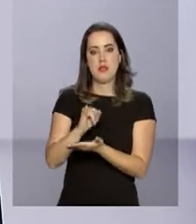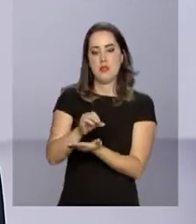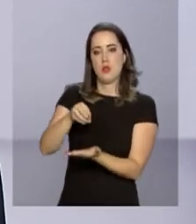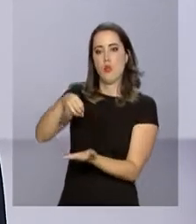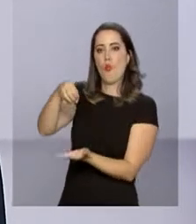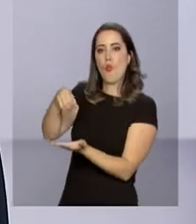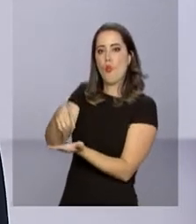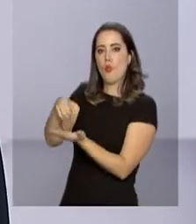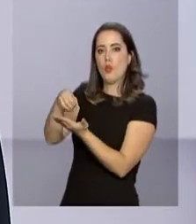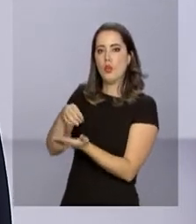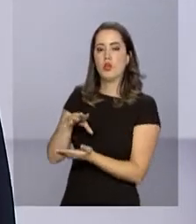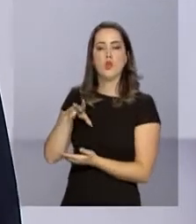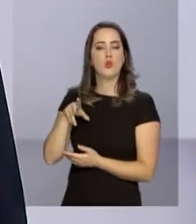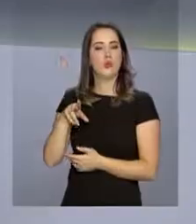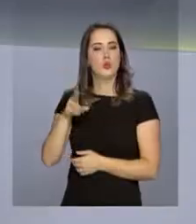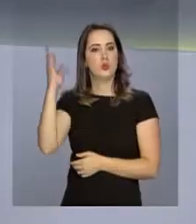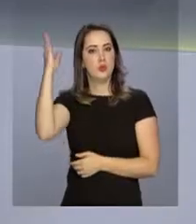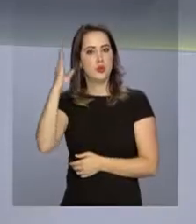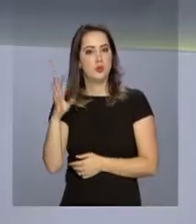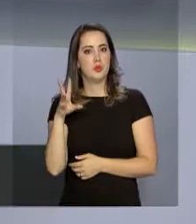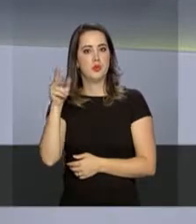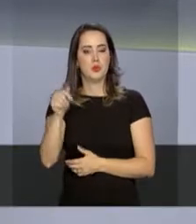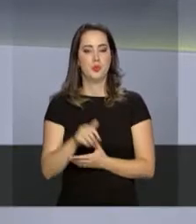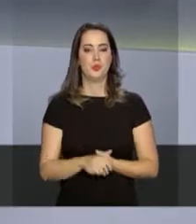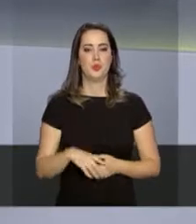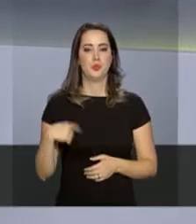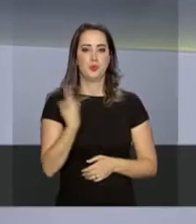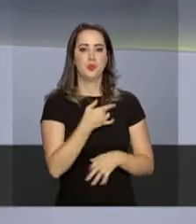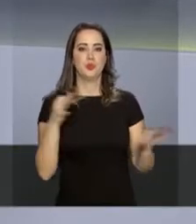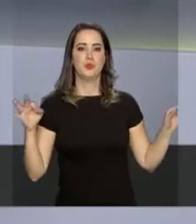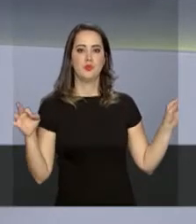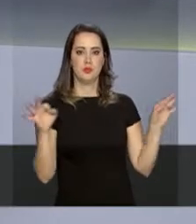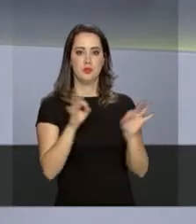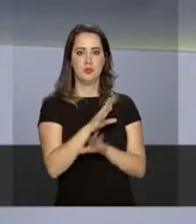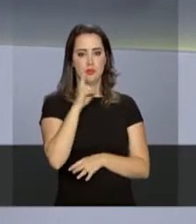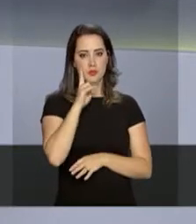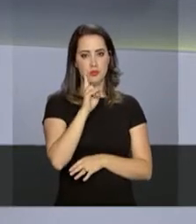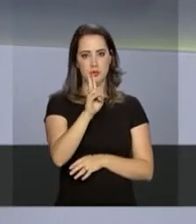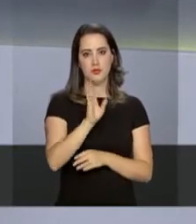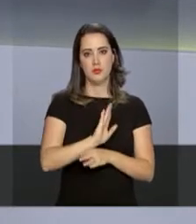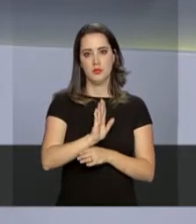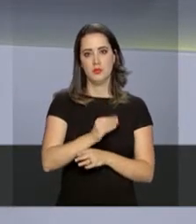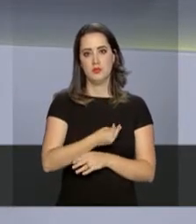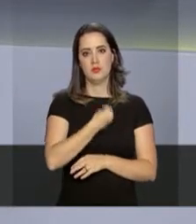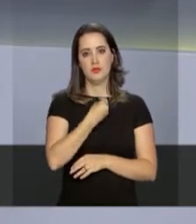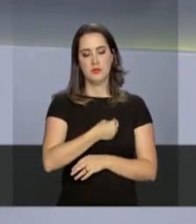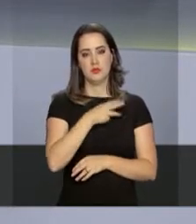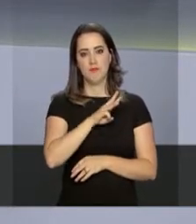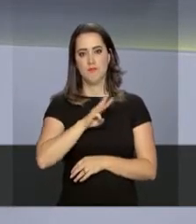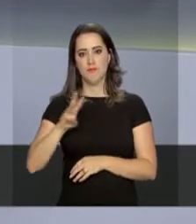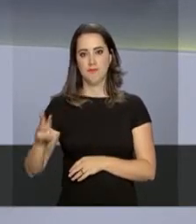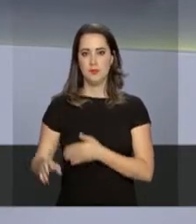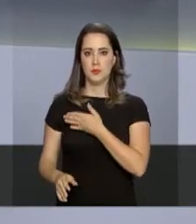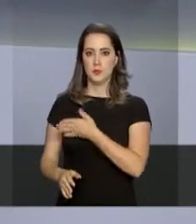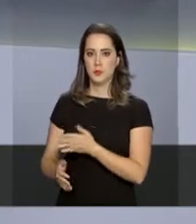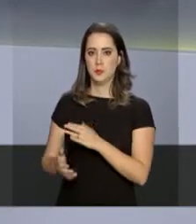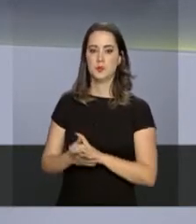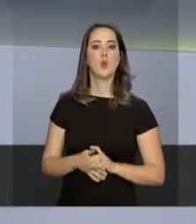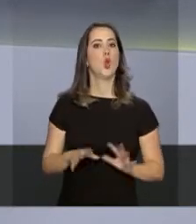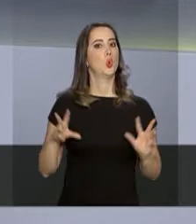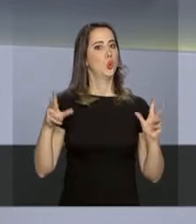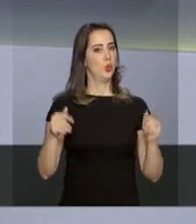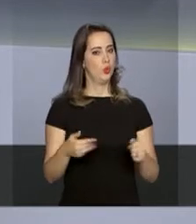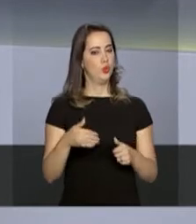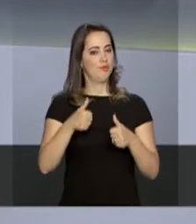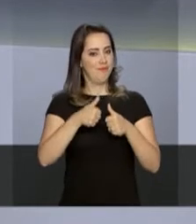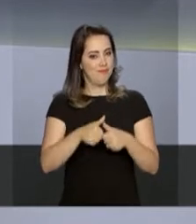estrada do país nós ficamos por aqui você acompanha nossa programação ao vivo pelo site npr todas